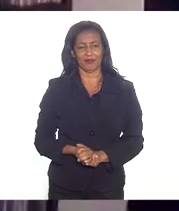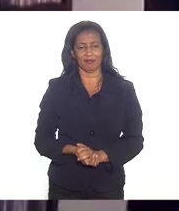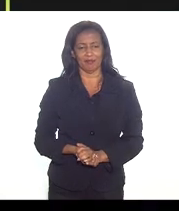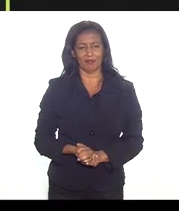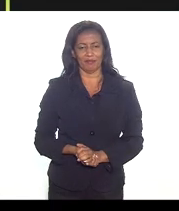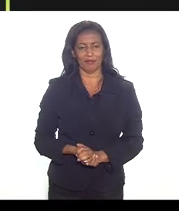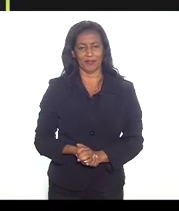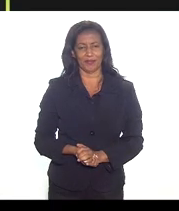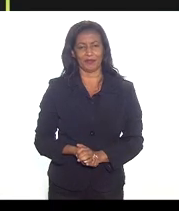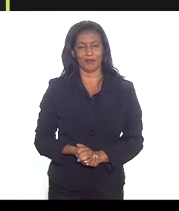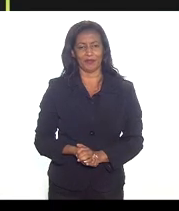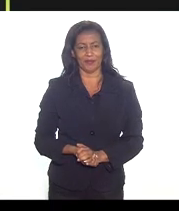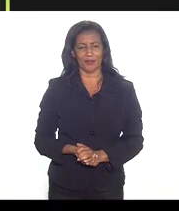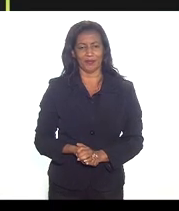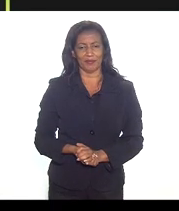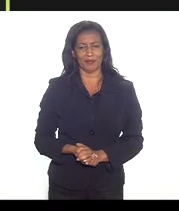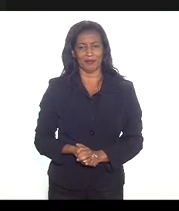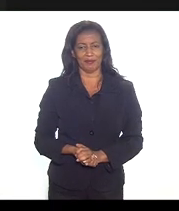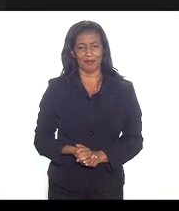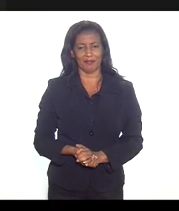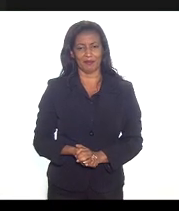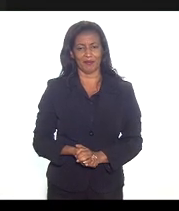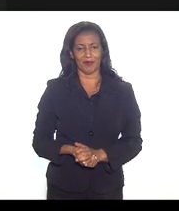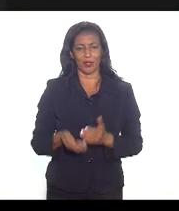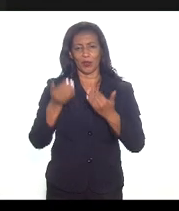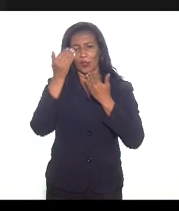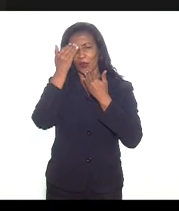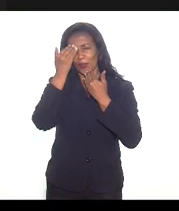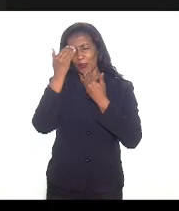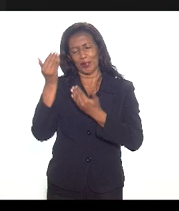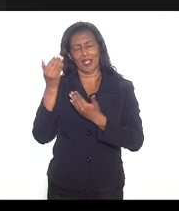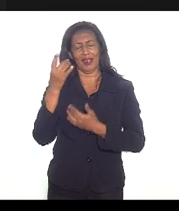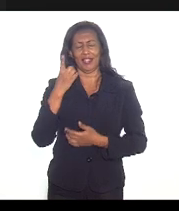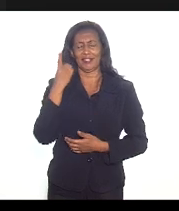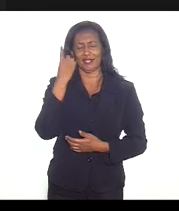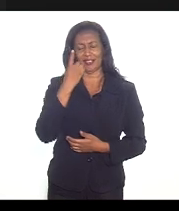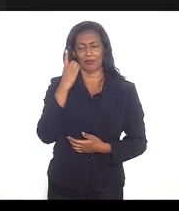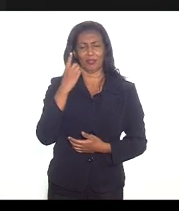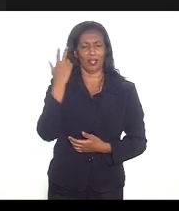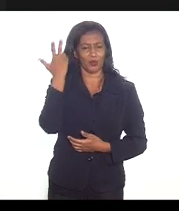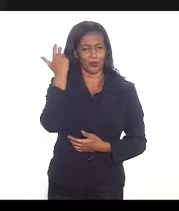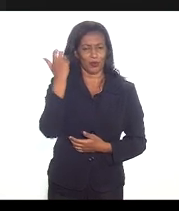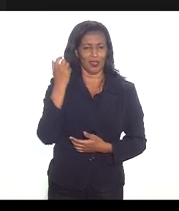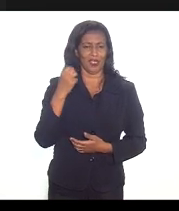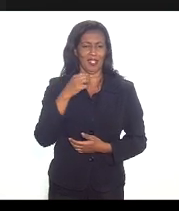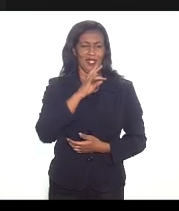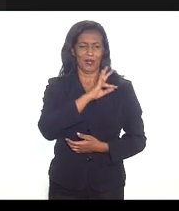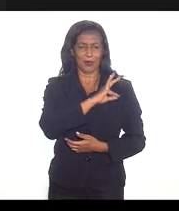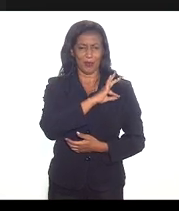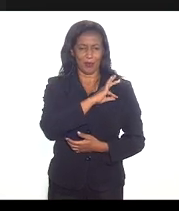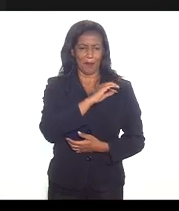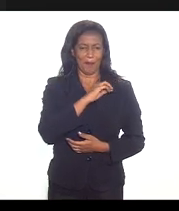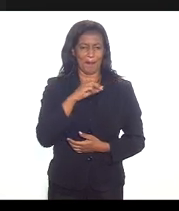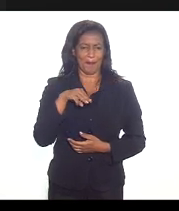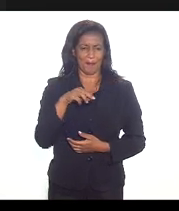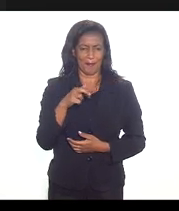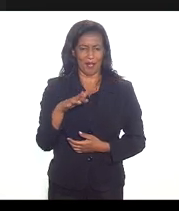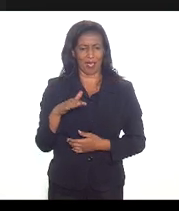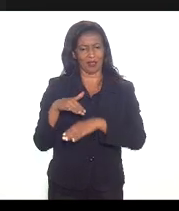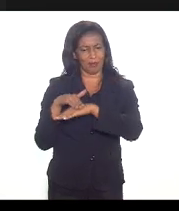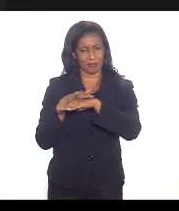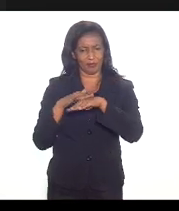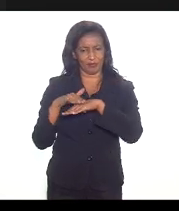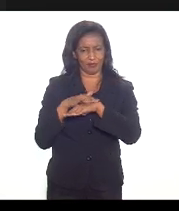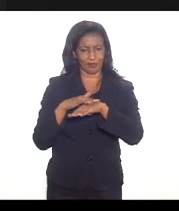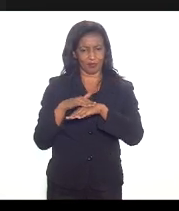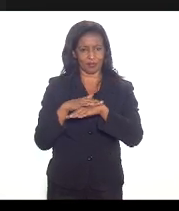Dei meu recado. Obrigado, deputado Gilmar, deputada Marta, deputado Zeidão, não sei se ainda está. Foi ótima conversa.